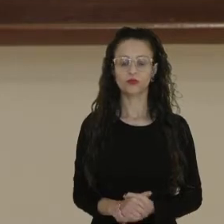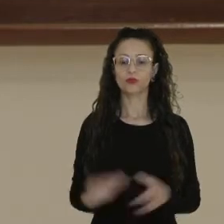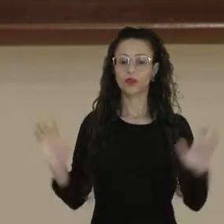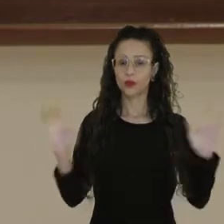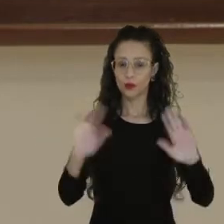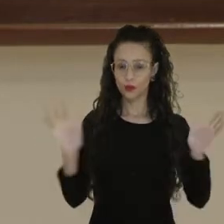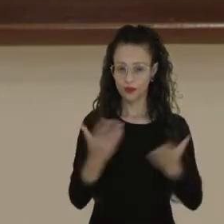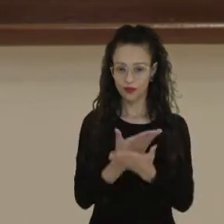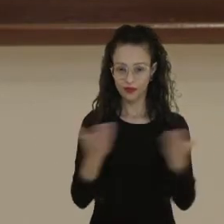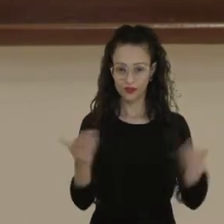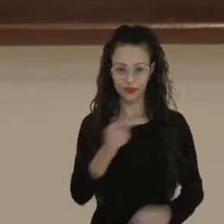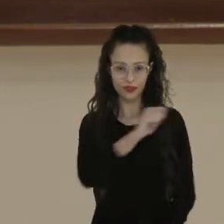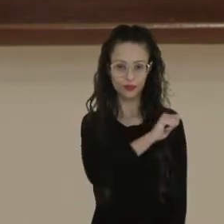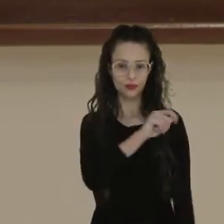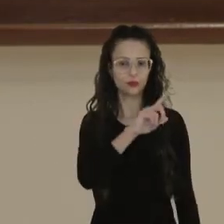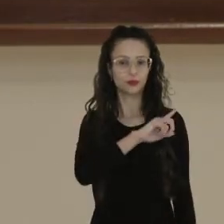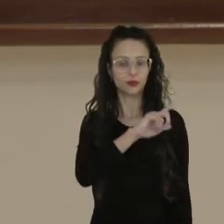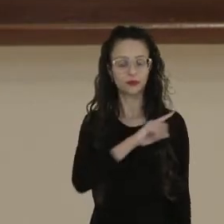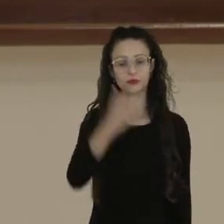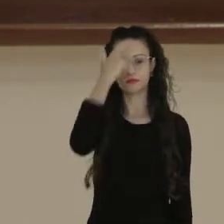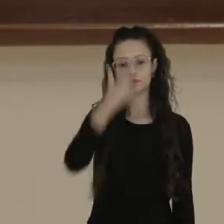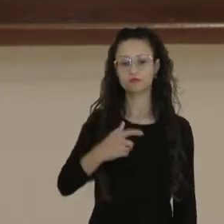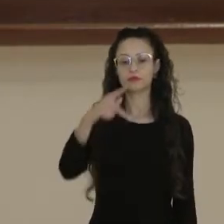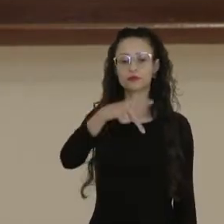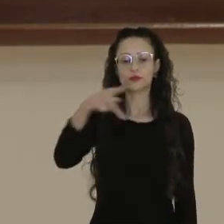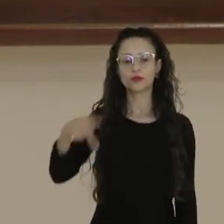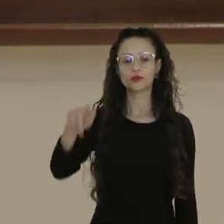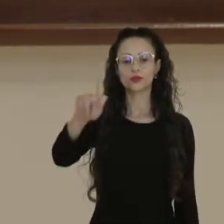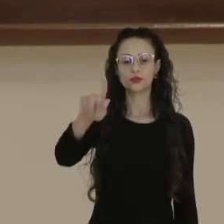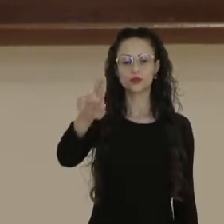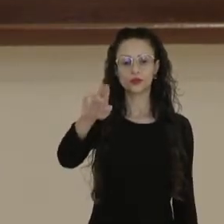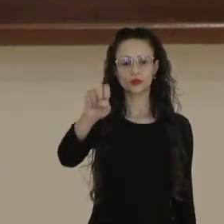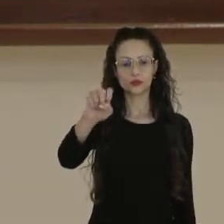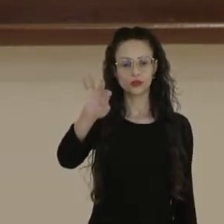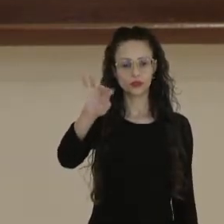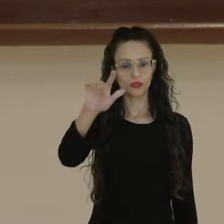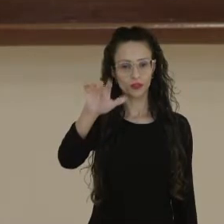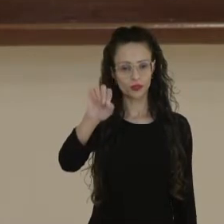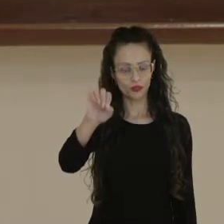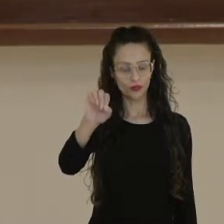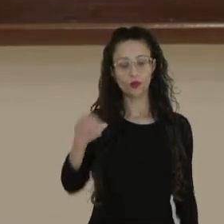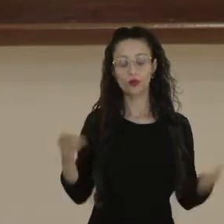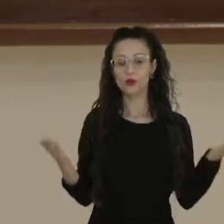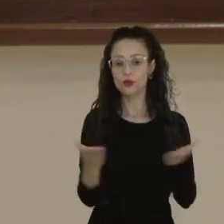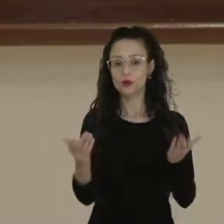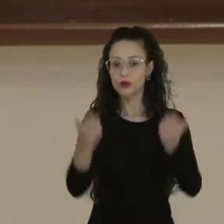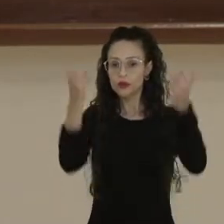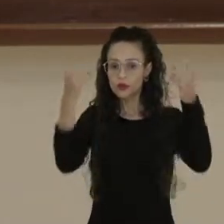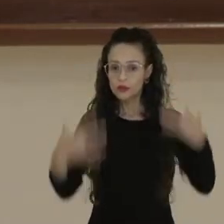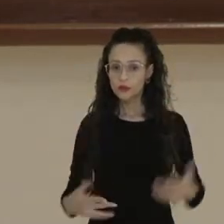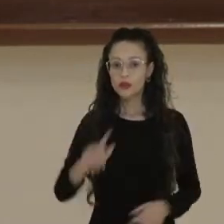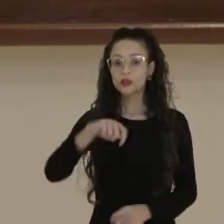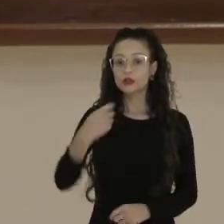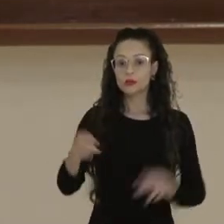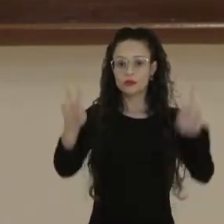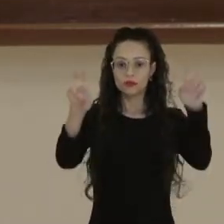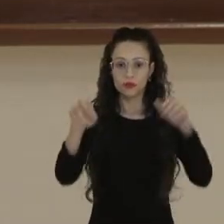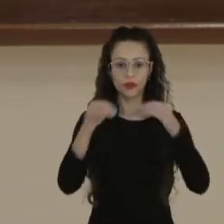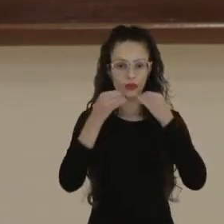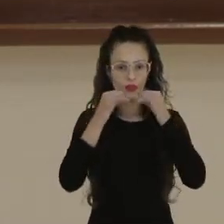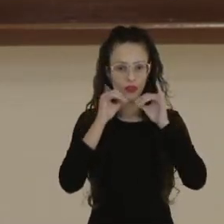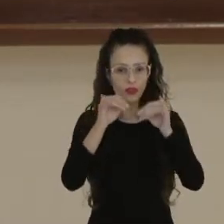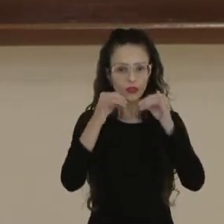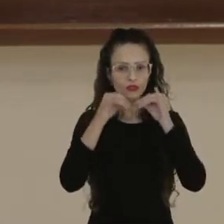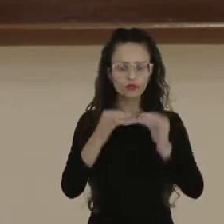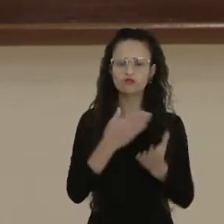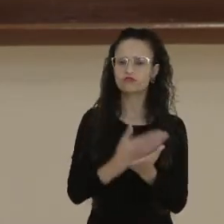Olá, estudantes da primeira série. Quem está falando aqui é o professor Gustavo Trevelha e hoje nós vamos falar sobre energia. Fazer uma